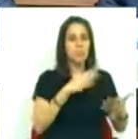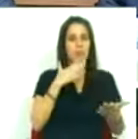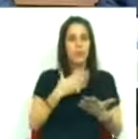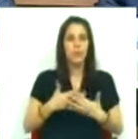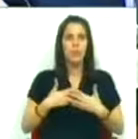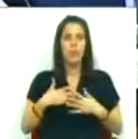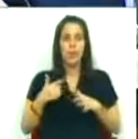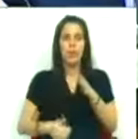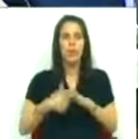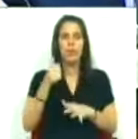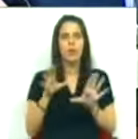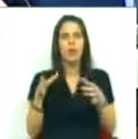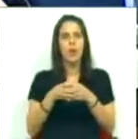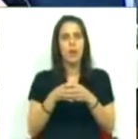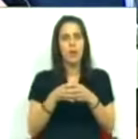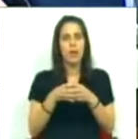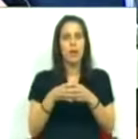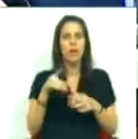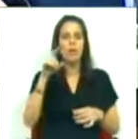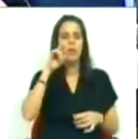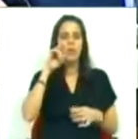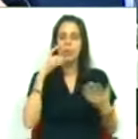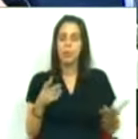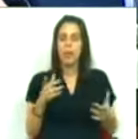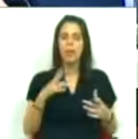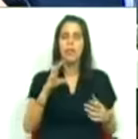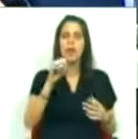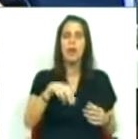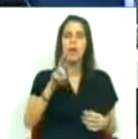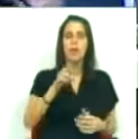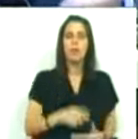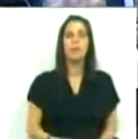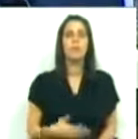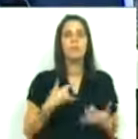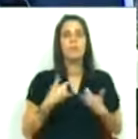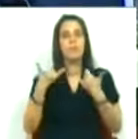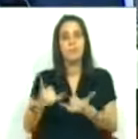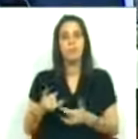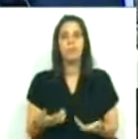nos deram também a vitória no Conselho de Segurança das Nações Unidas. Agora, partindo.